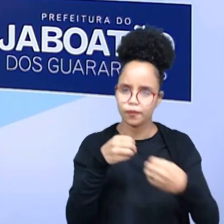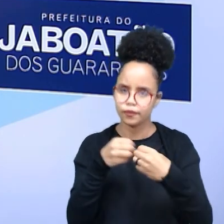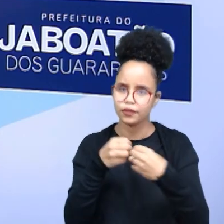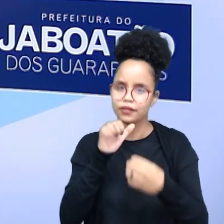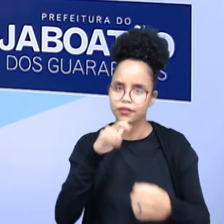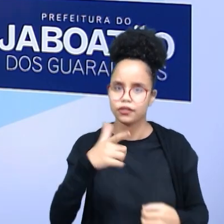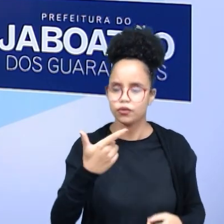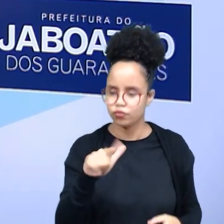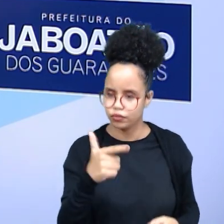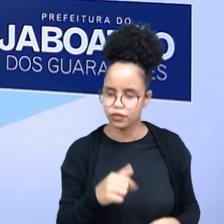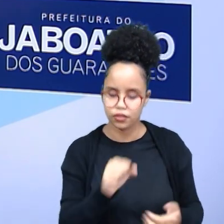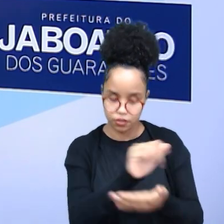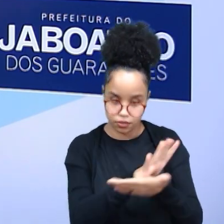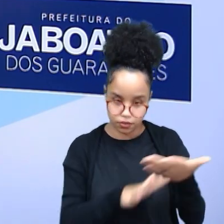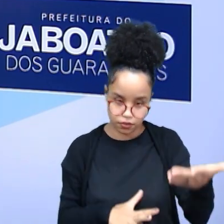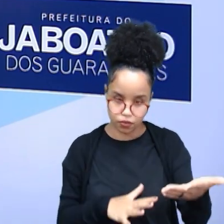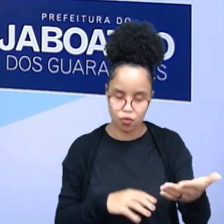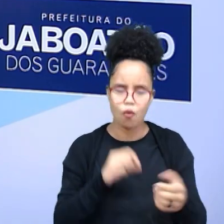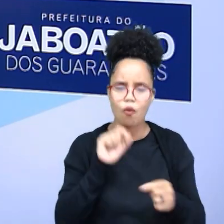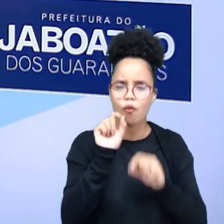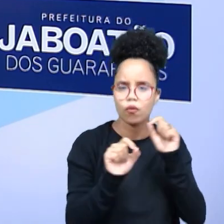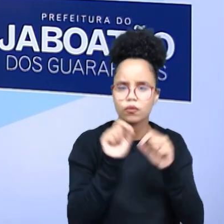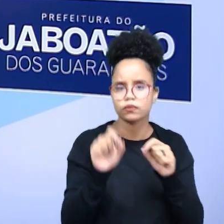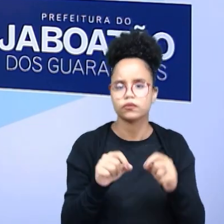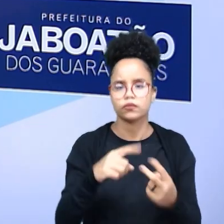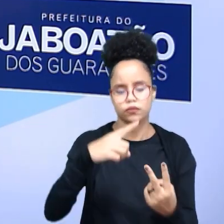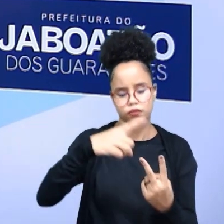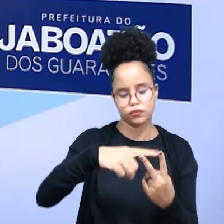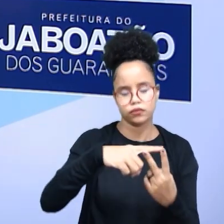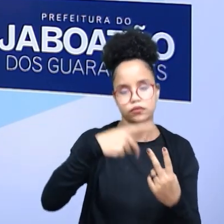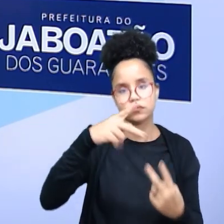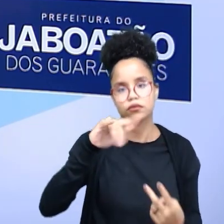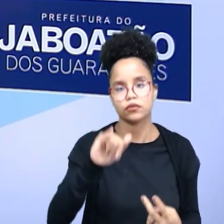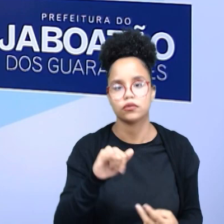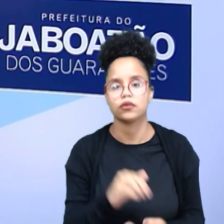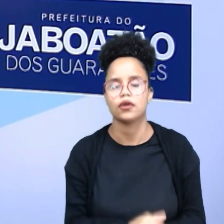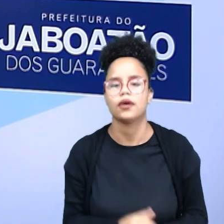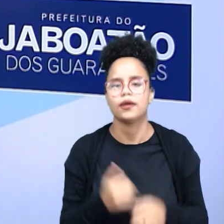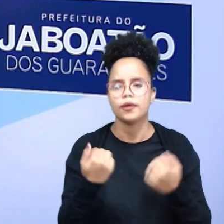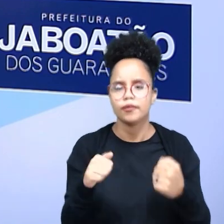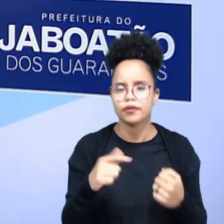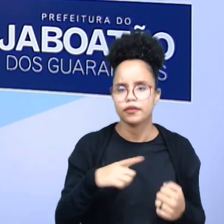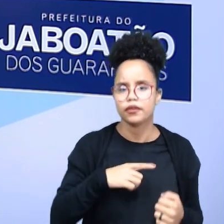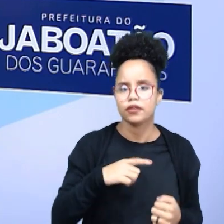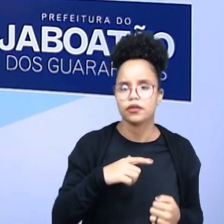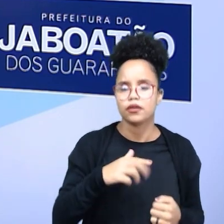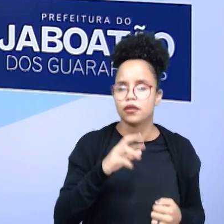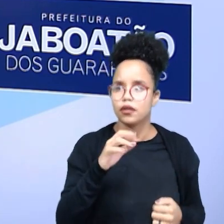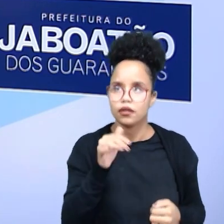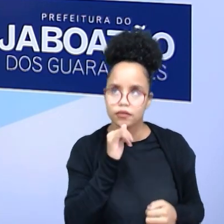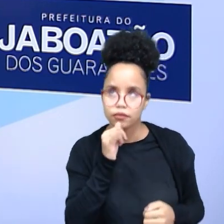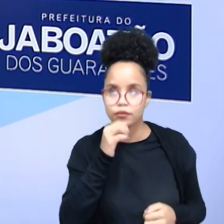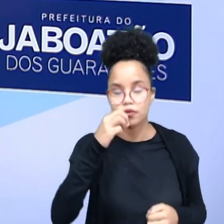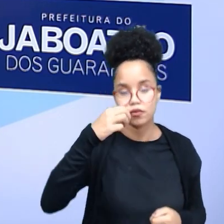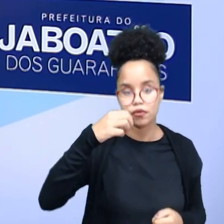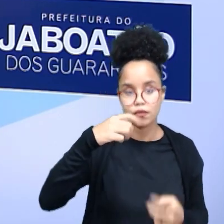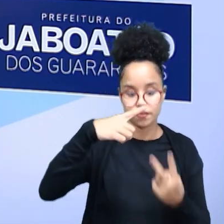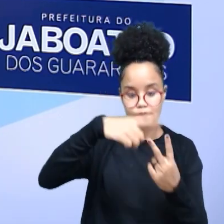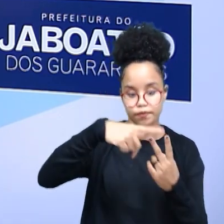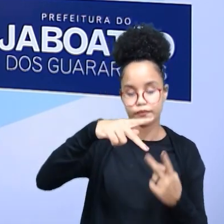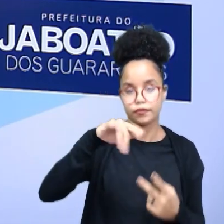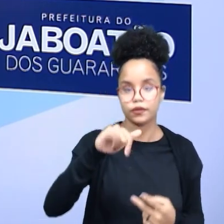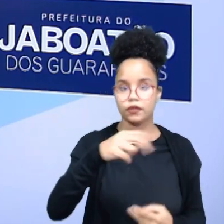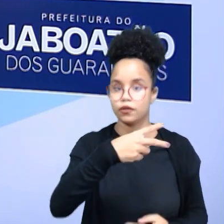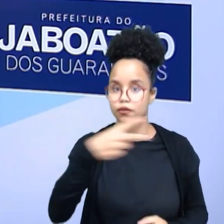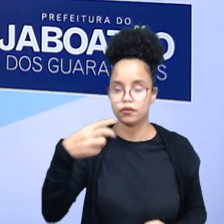Exercício não exemplo na atividade tiver dizendo qual é o valor que às vezes e assim considere pi = 3 oprofessor bonzinho faz